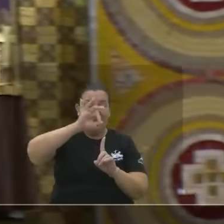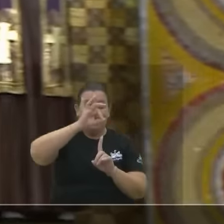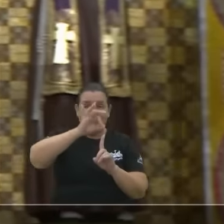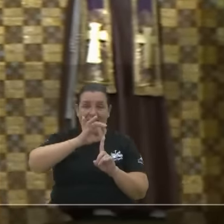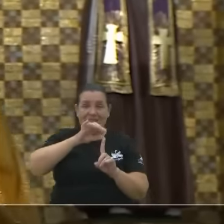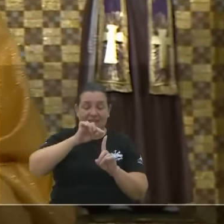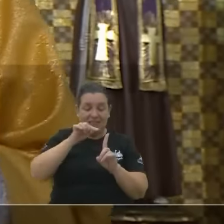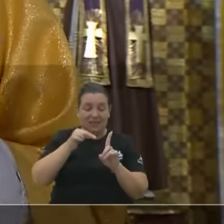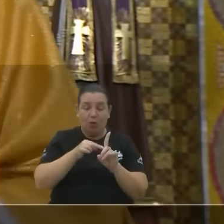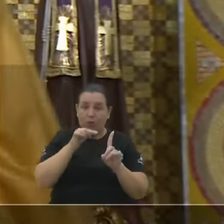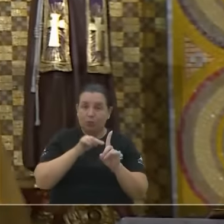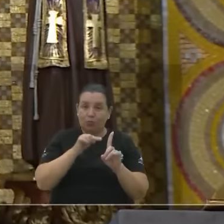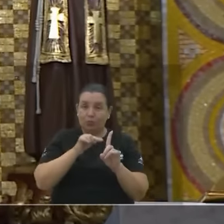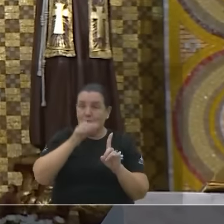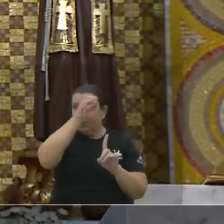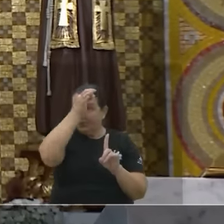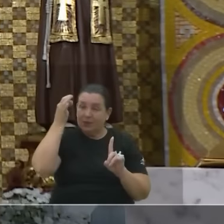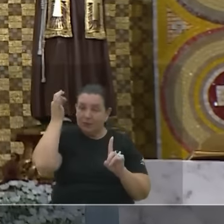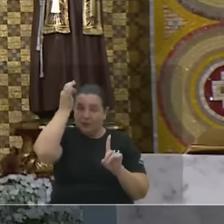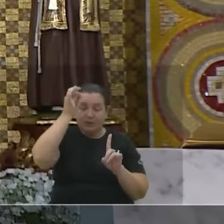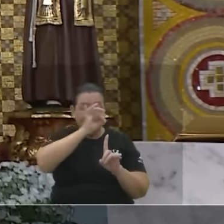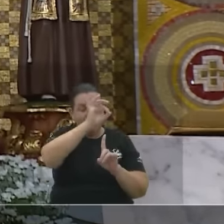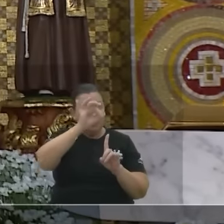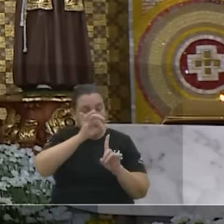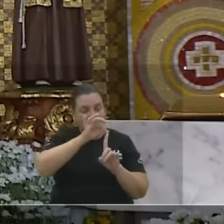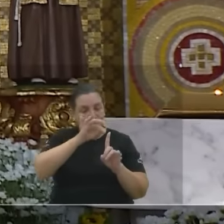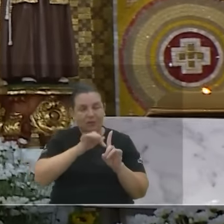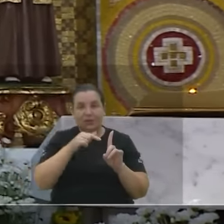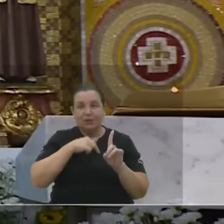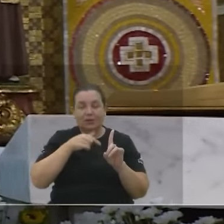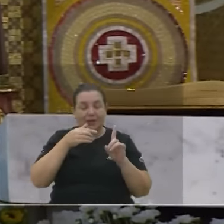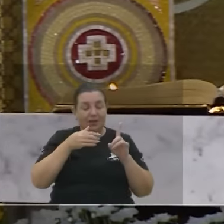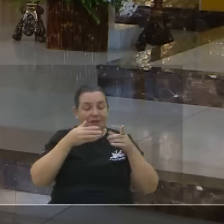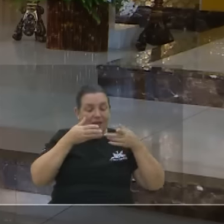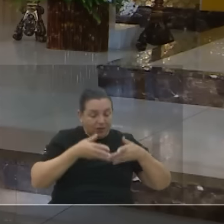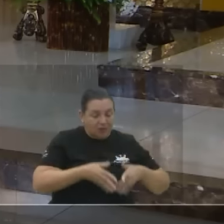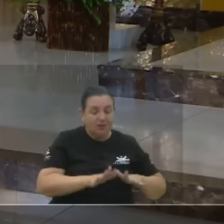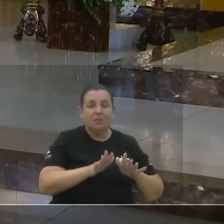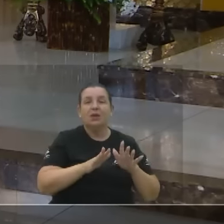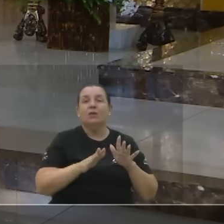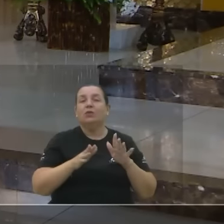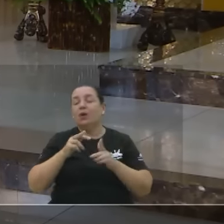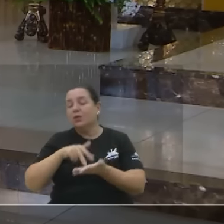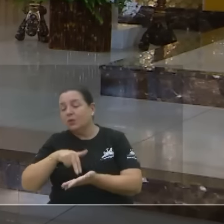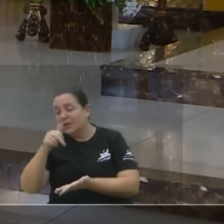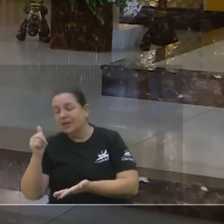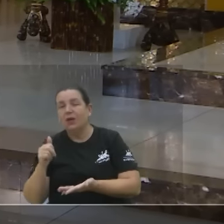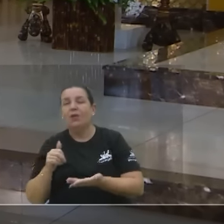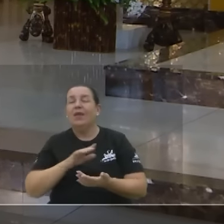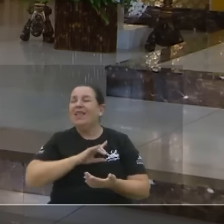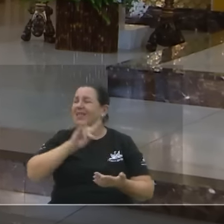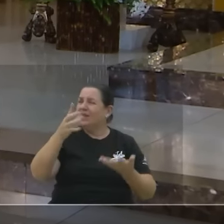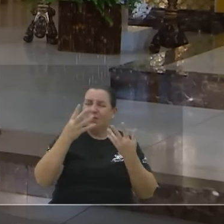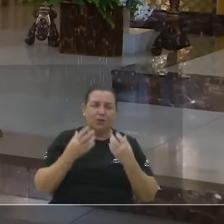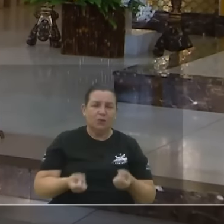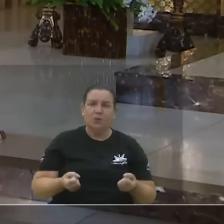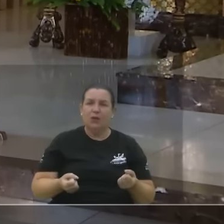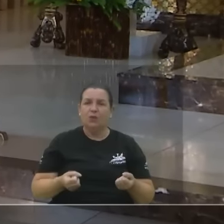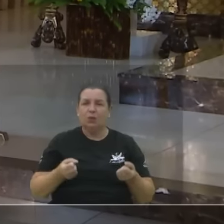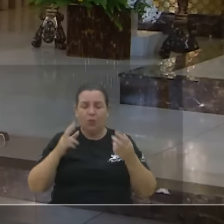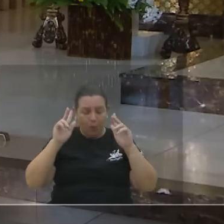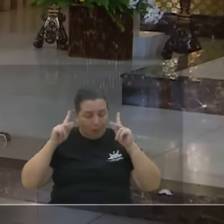Natal, a ressurreição, a cruz, é Deus assumindo a